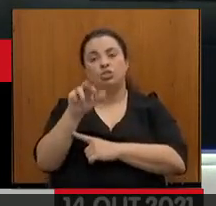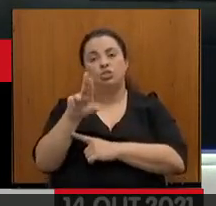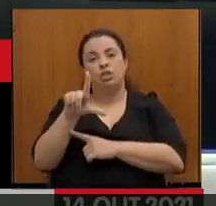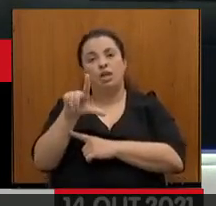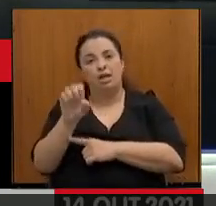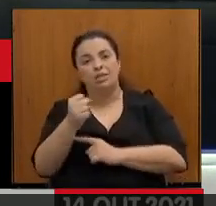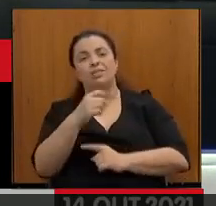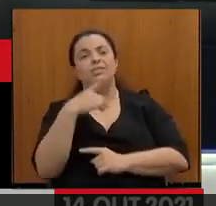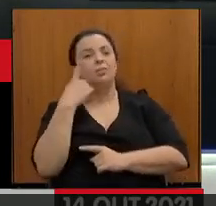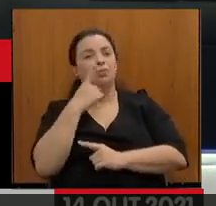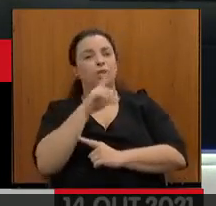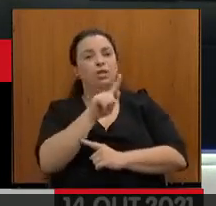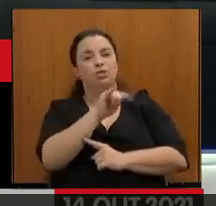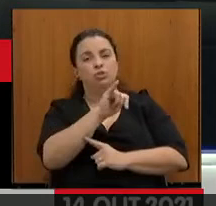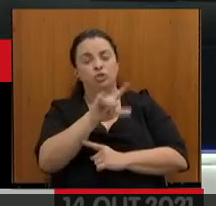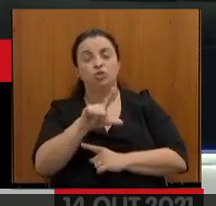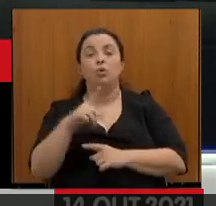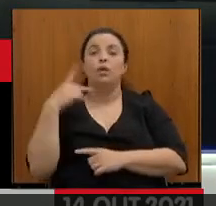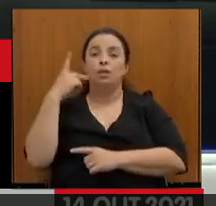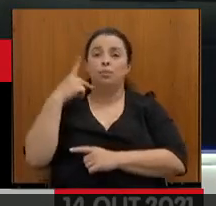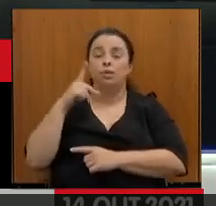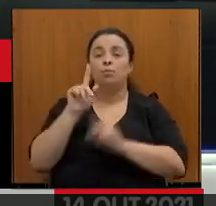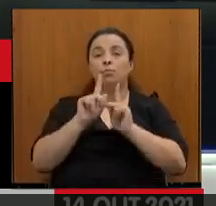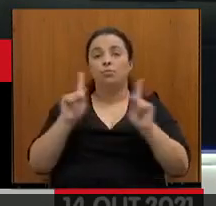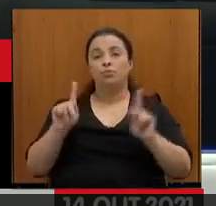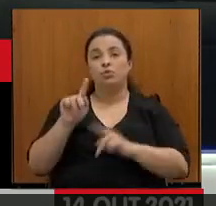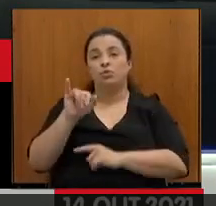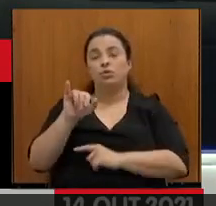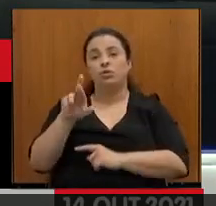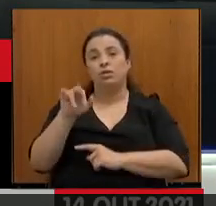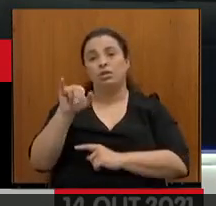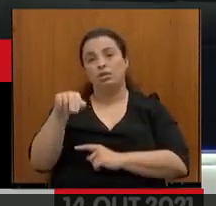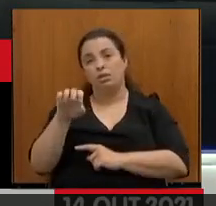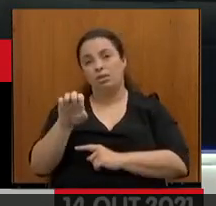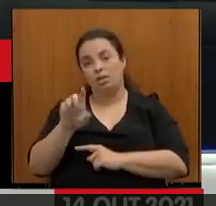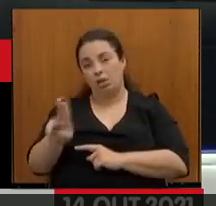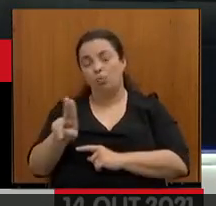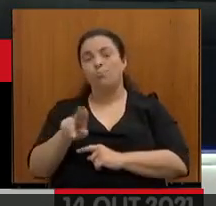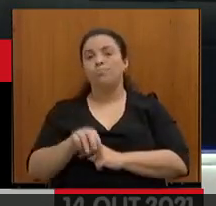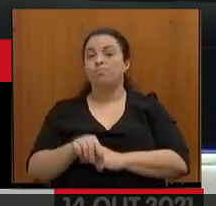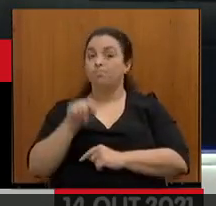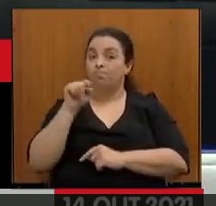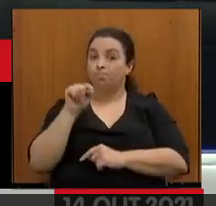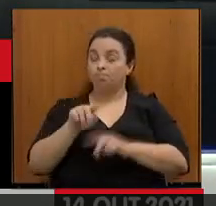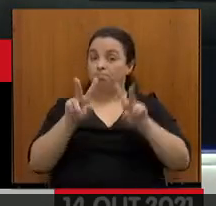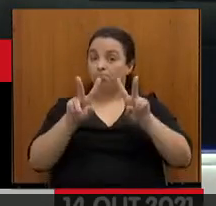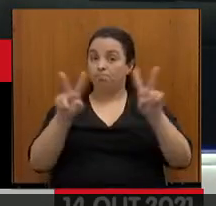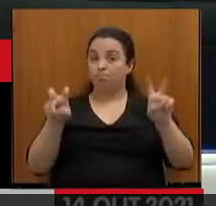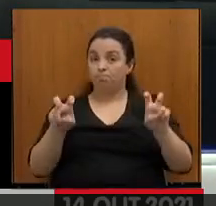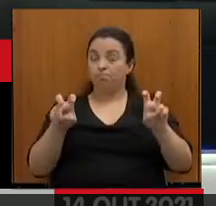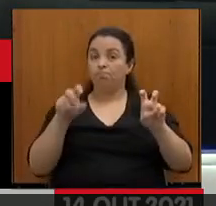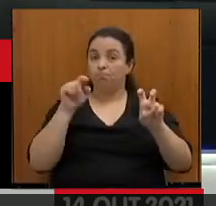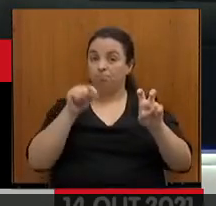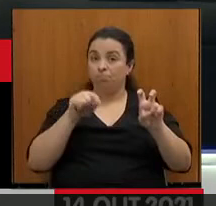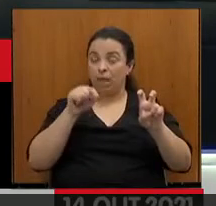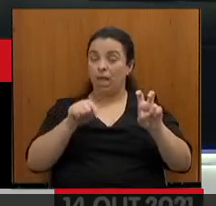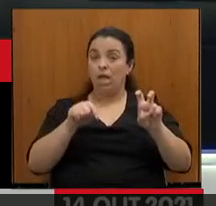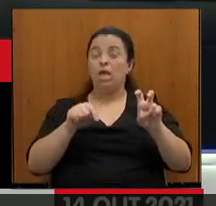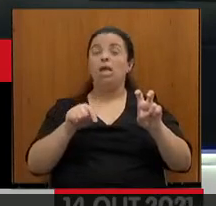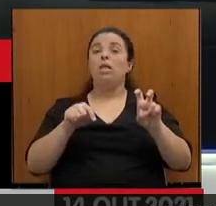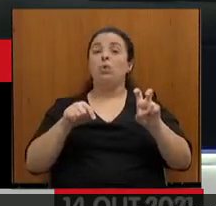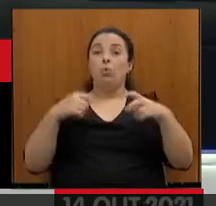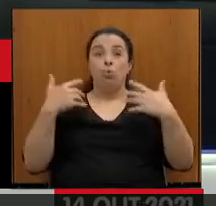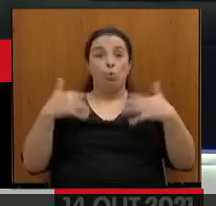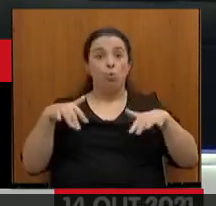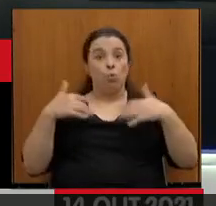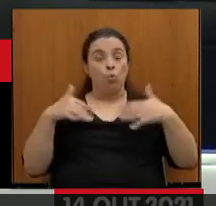deputado professor Irineu. Eu quero dizer que esse tema me é muito caro, não só por ser filho de